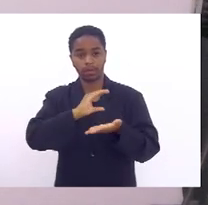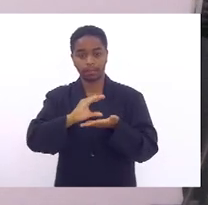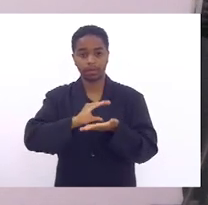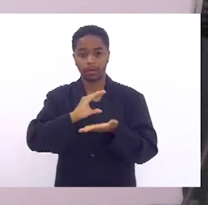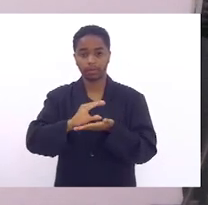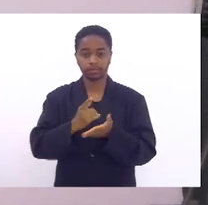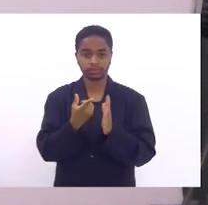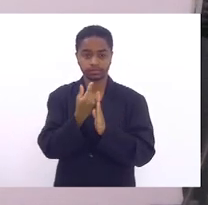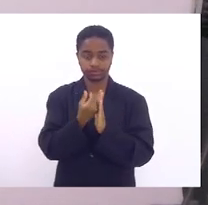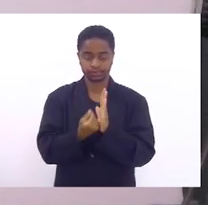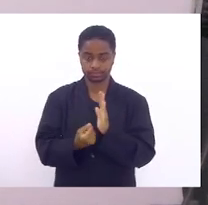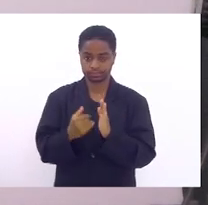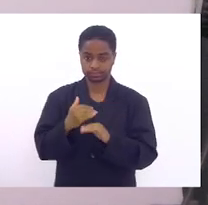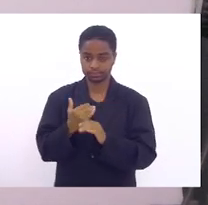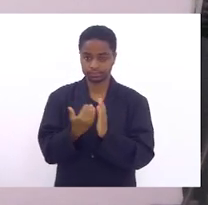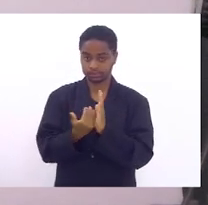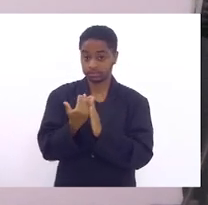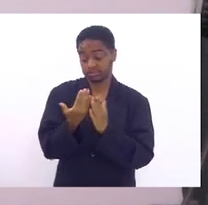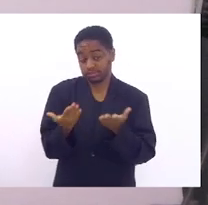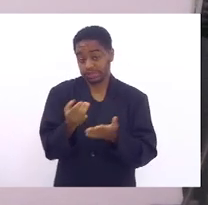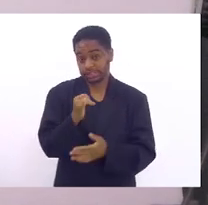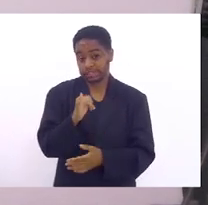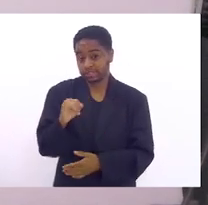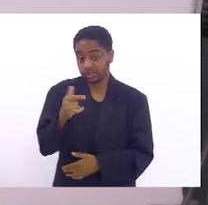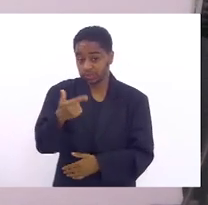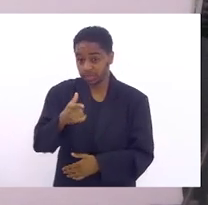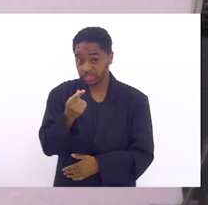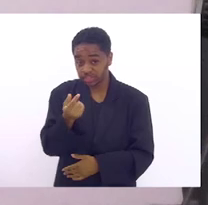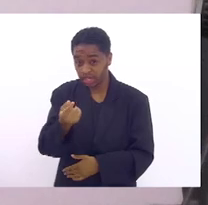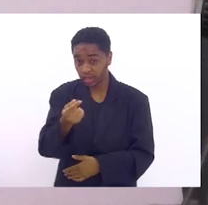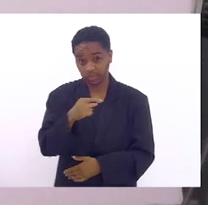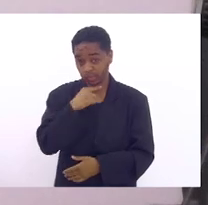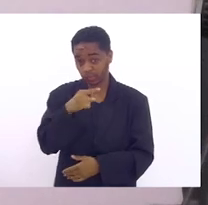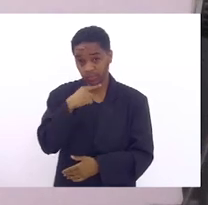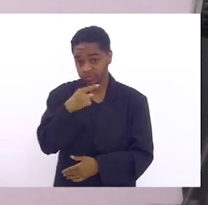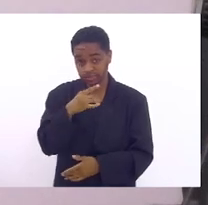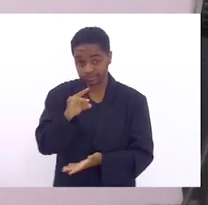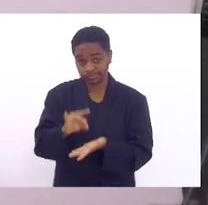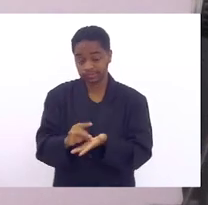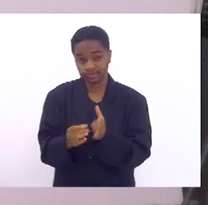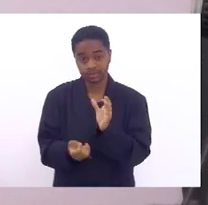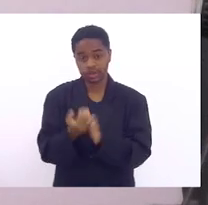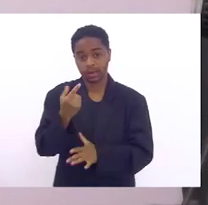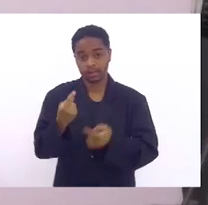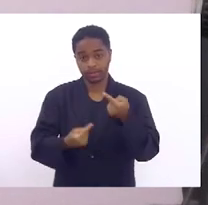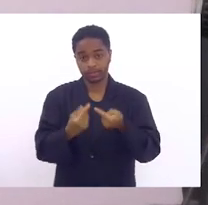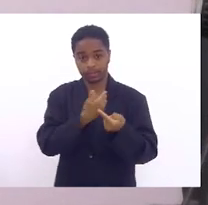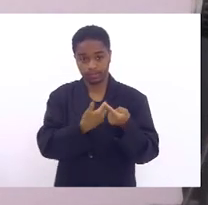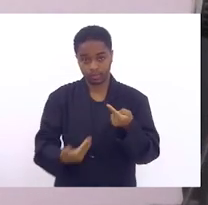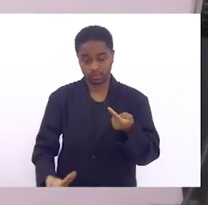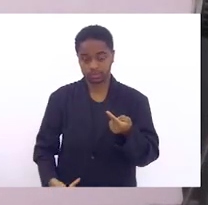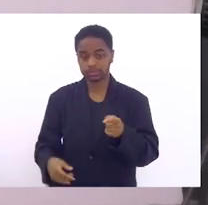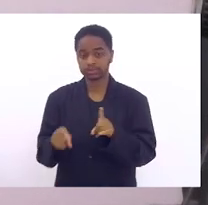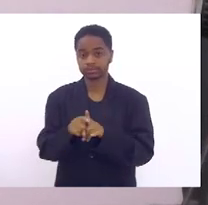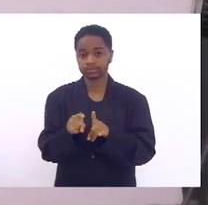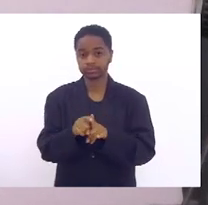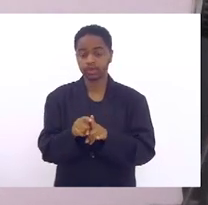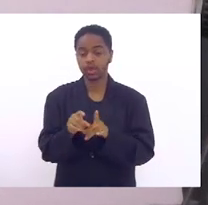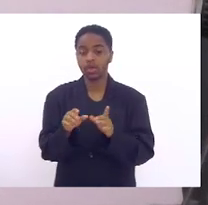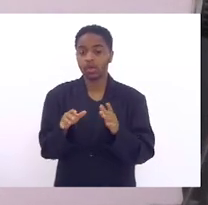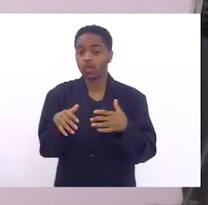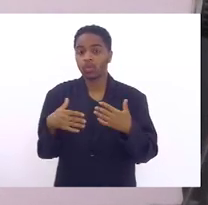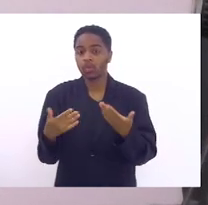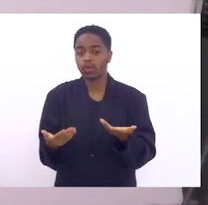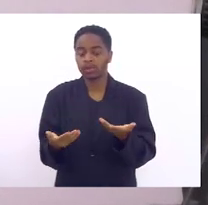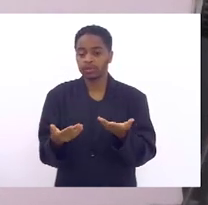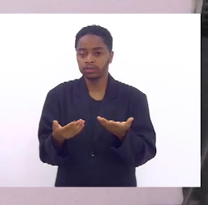de orçamento sem orçamento sem dinheiro não podemos construir políticas públicas e Quanto Desse orçamento